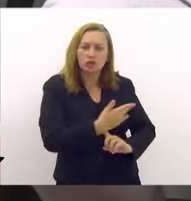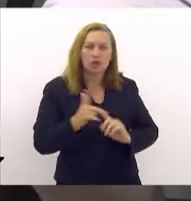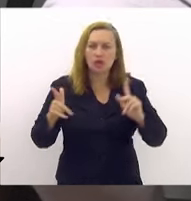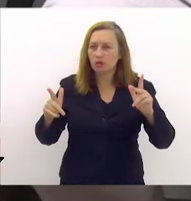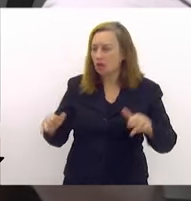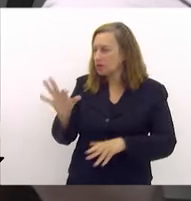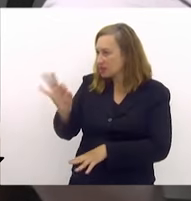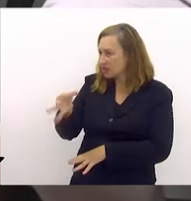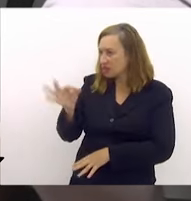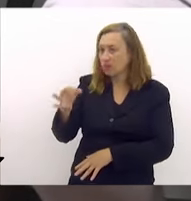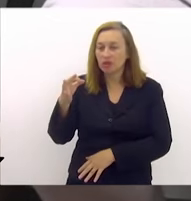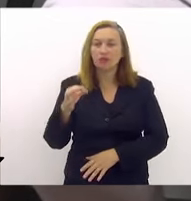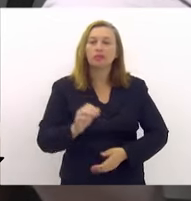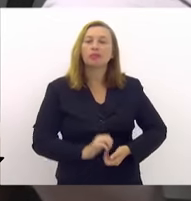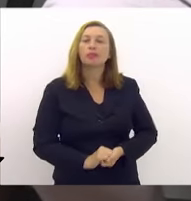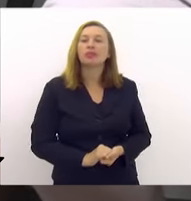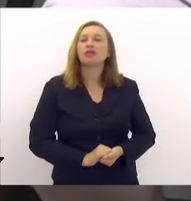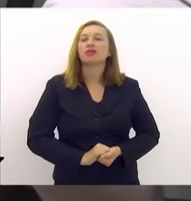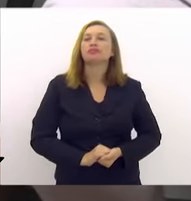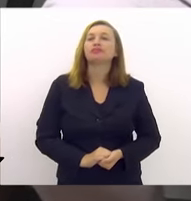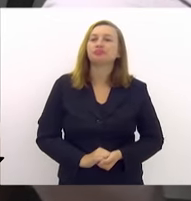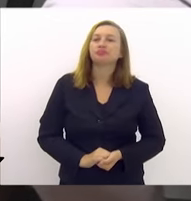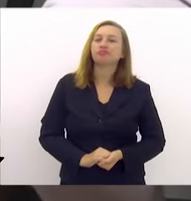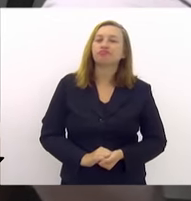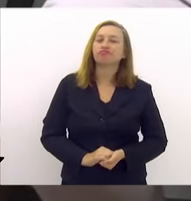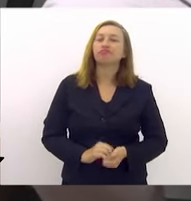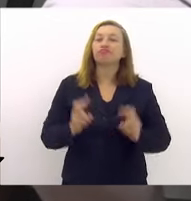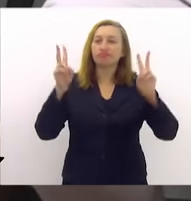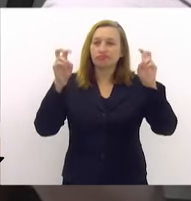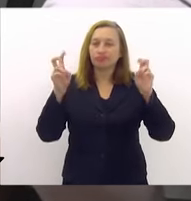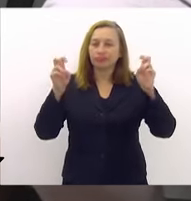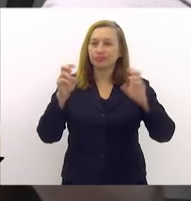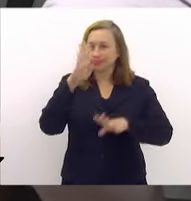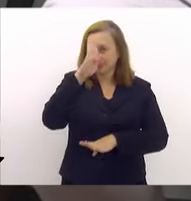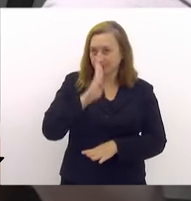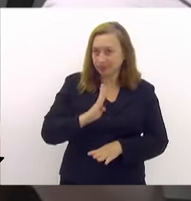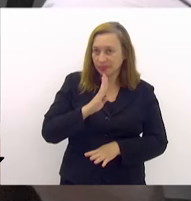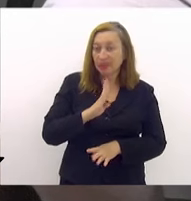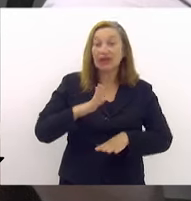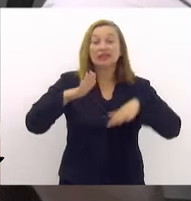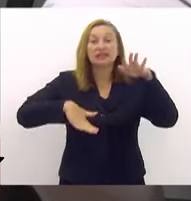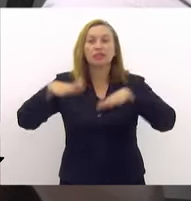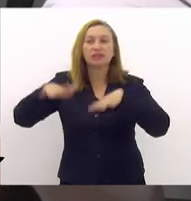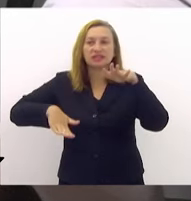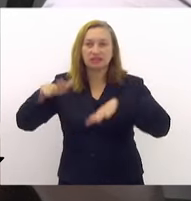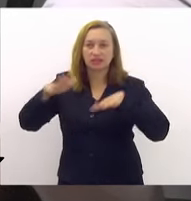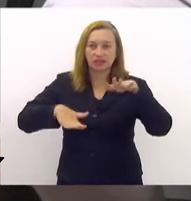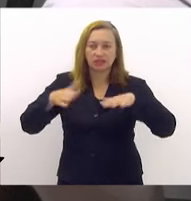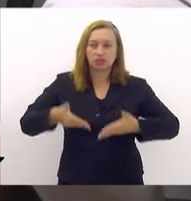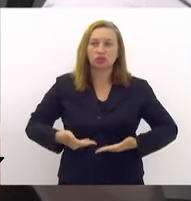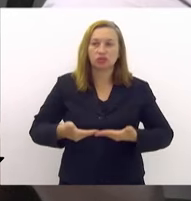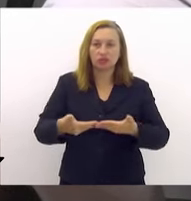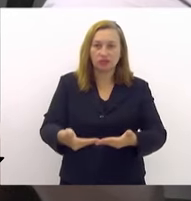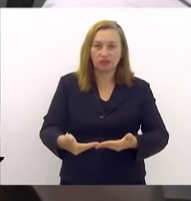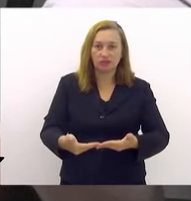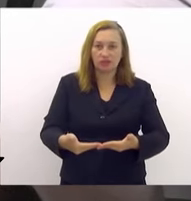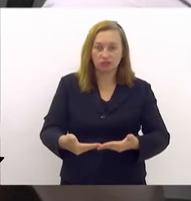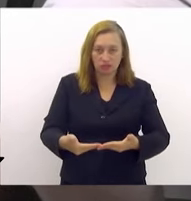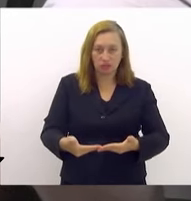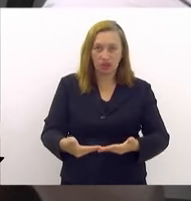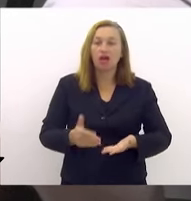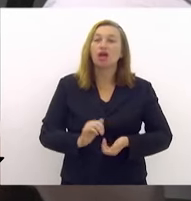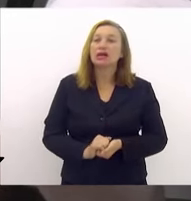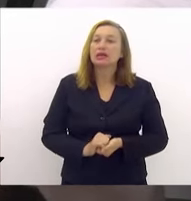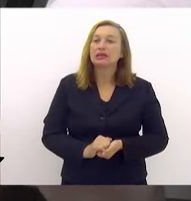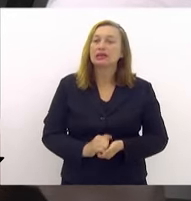Exatamente. Pesquisa também é igual. E essa questão da gratuidade também ela depende do serviço que vai ser ofertado. Se